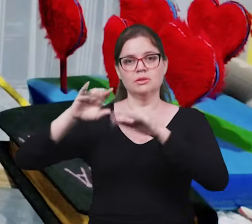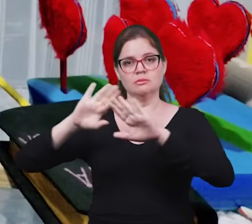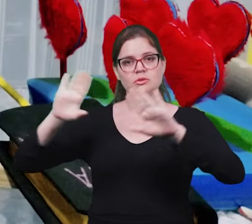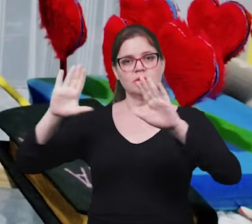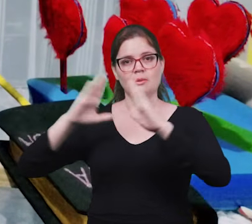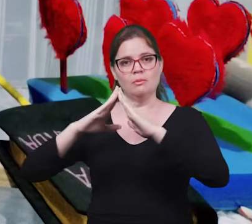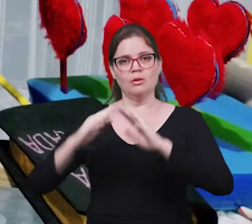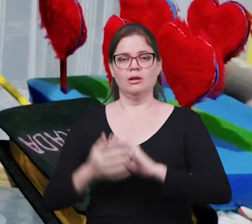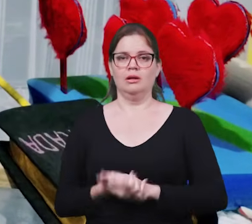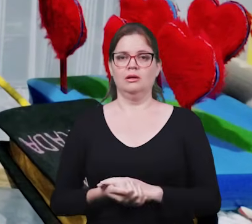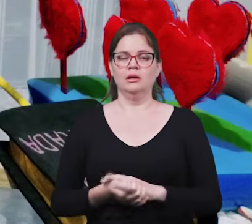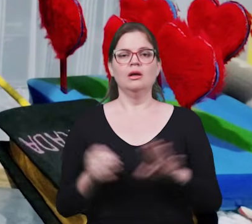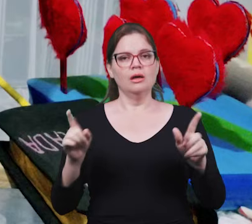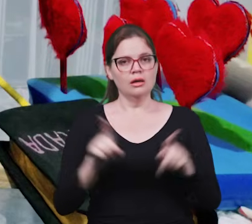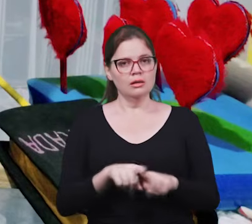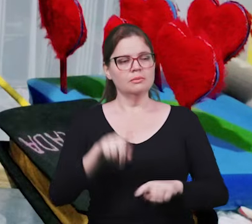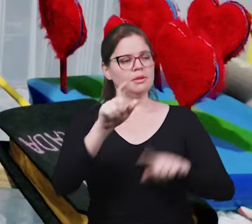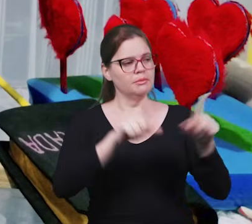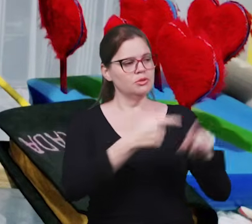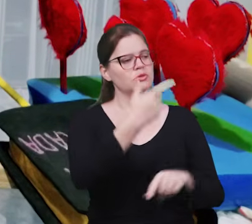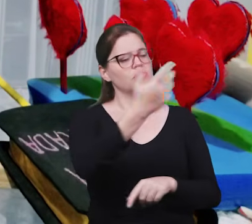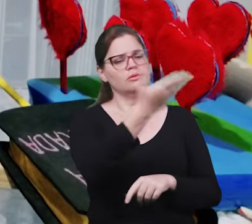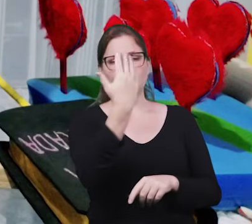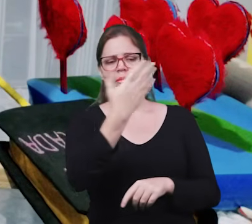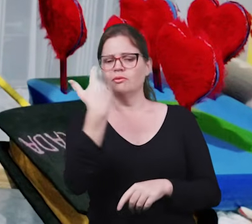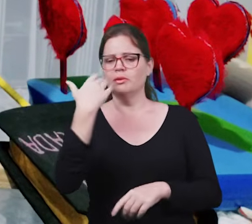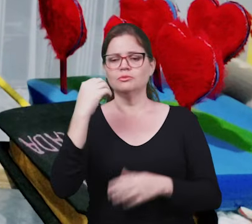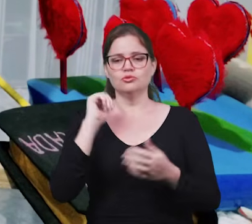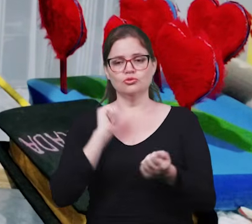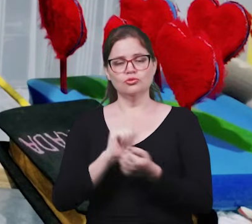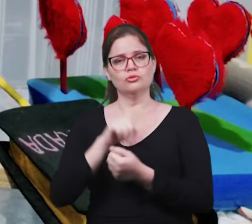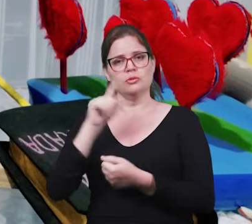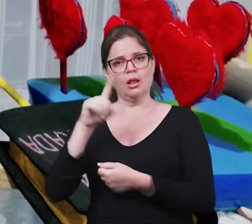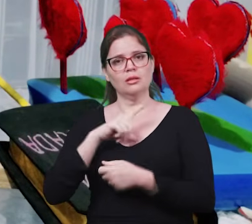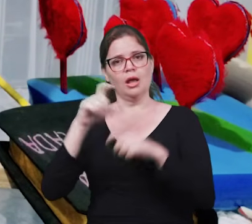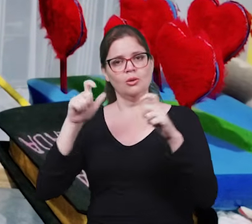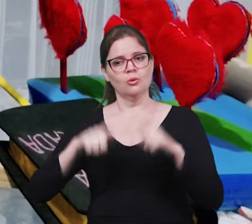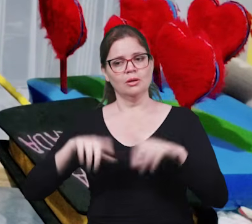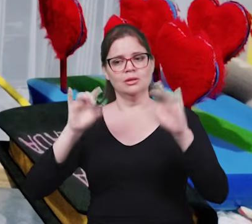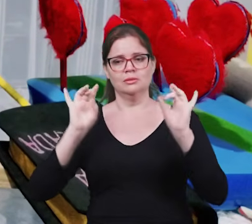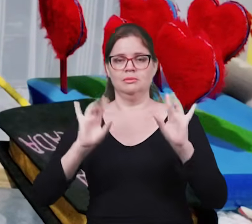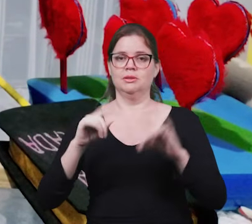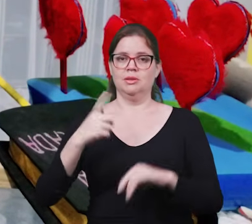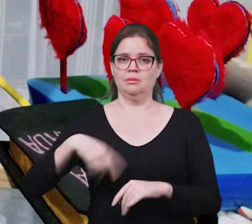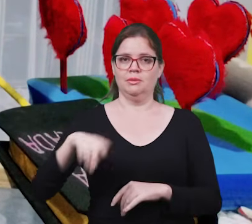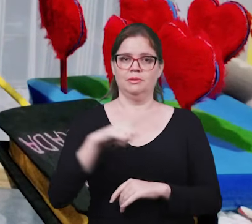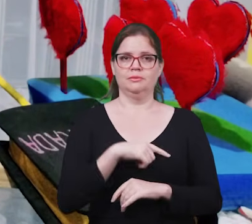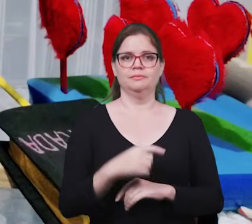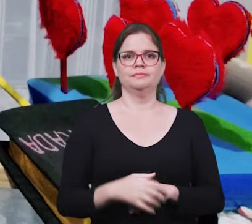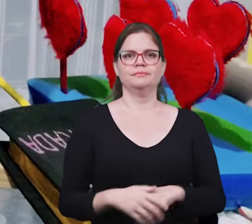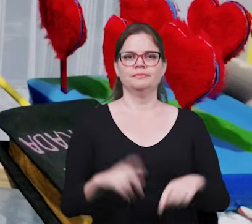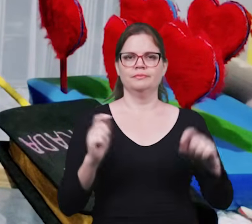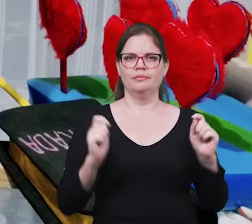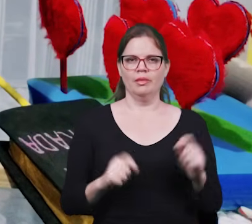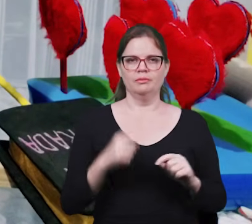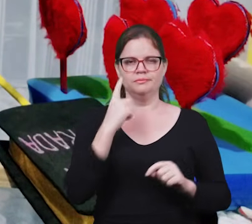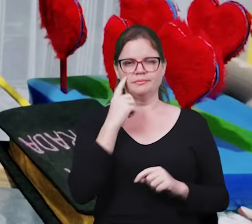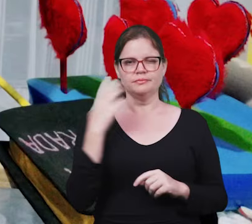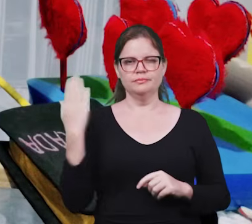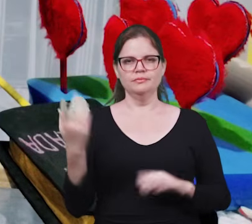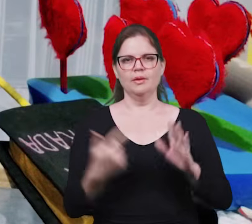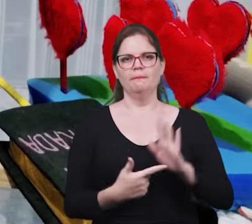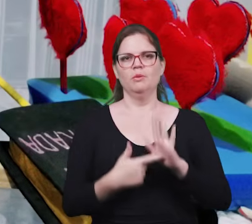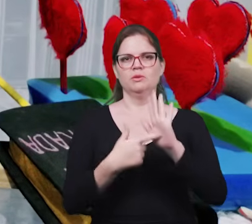mas queremos também que outras pessoas venham morar no céu também. Ainda há lugar. E aí nós podemos trabalhar com eles